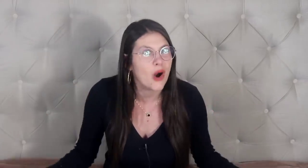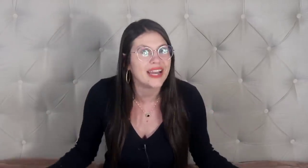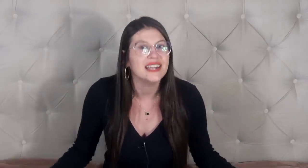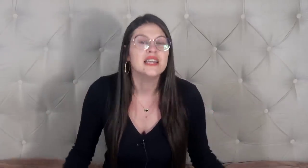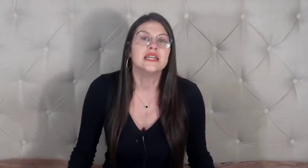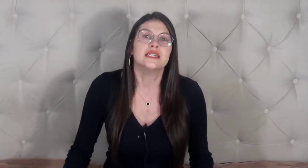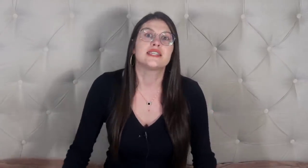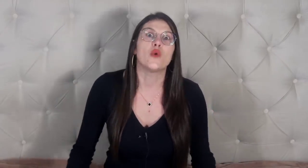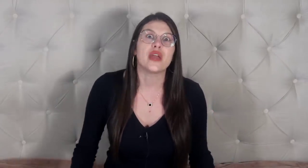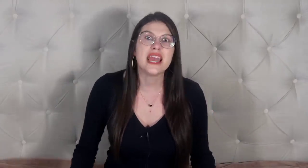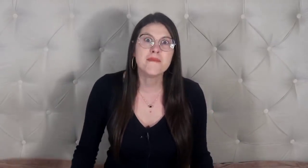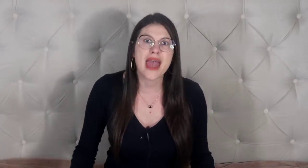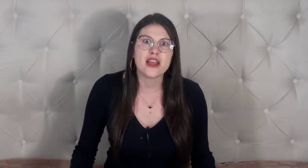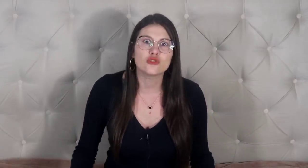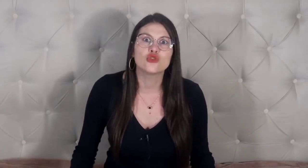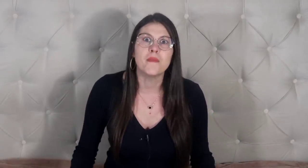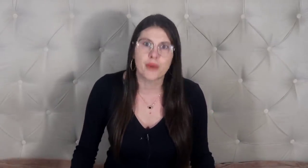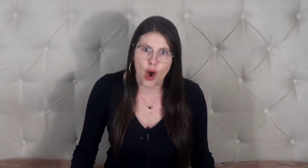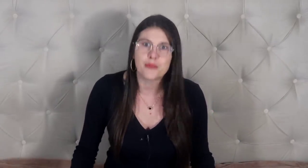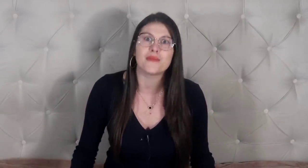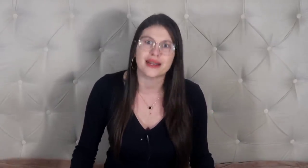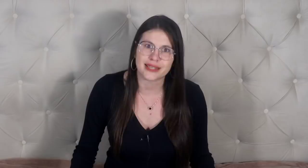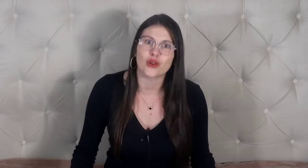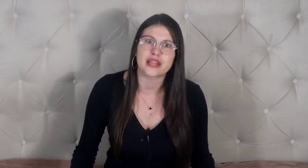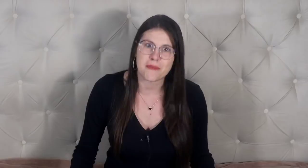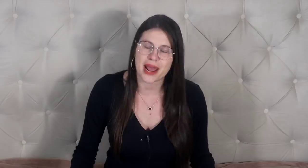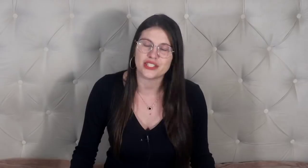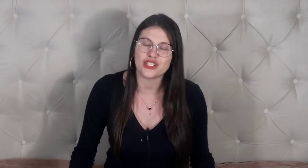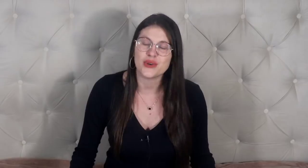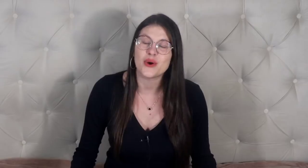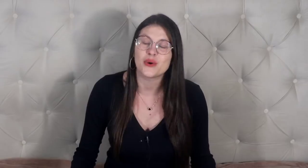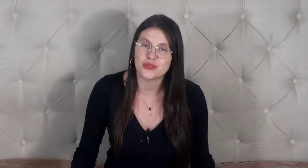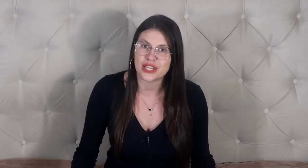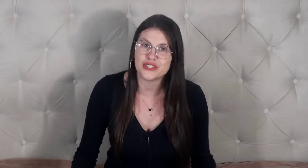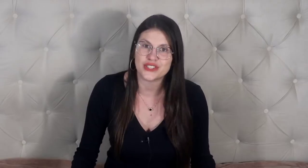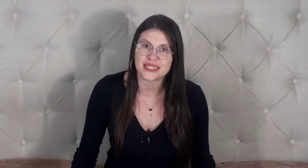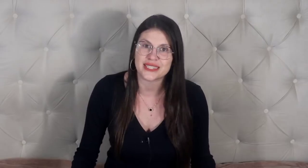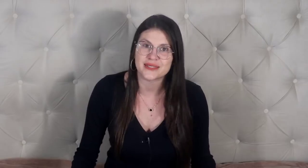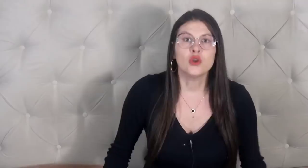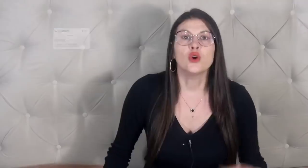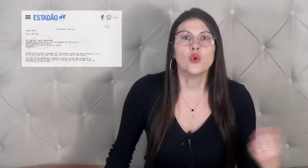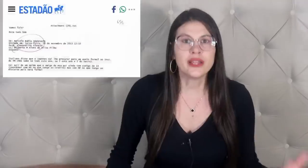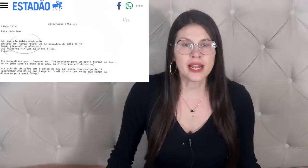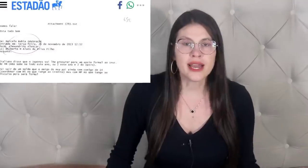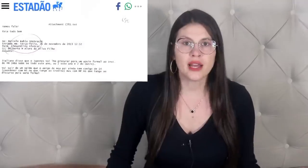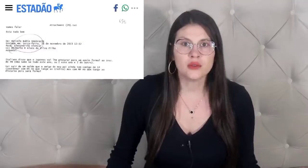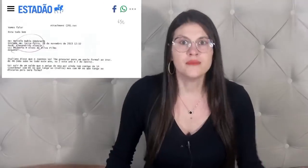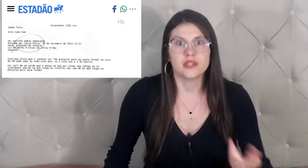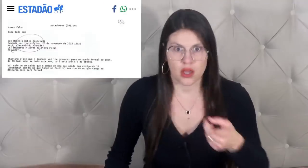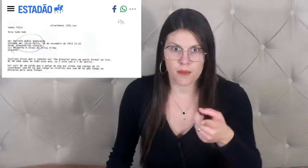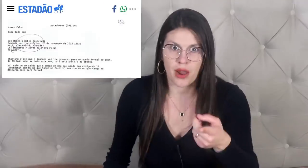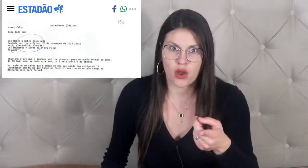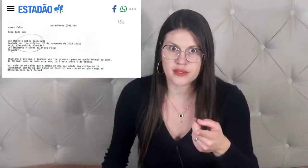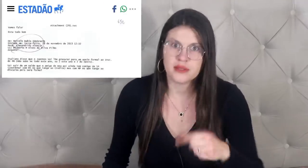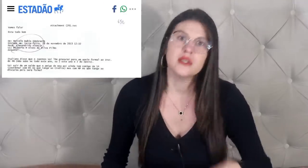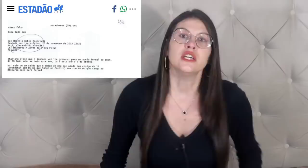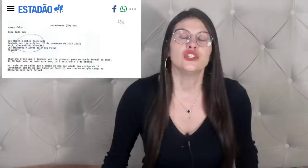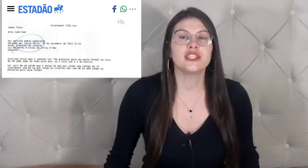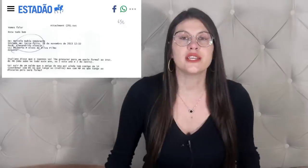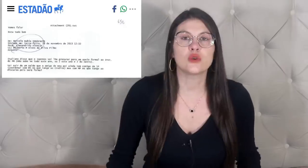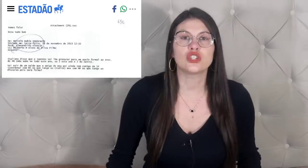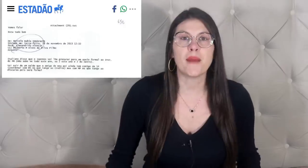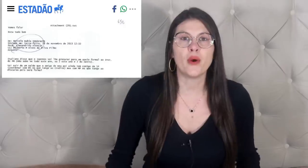refrescar a sua memória, são e-mails do próprio Marcelo Odebrecht, onde ele diz: o italiano, que é o